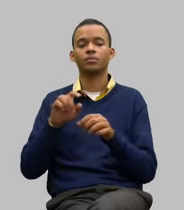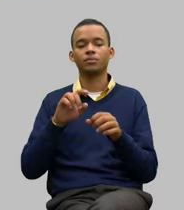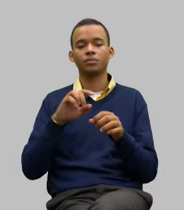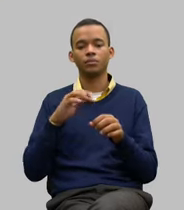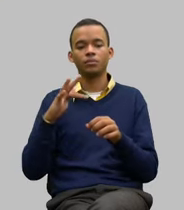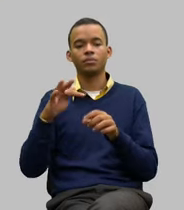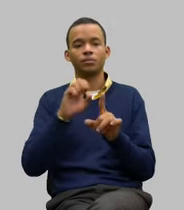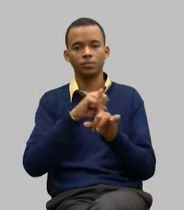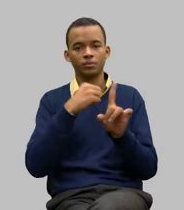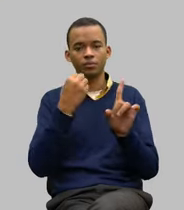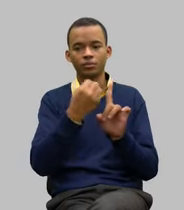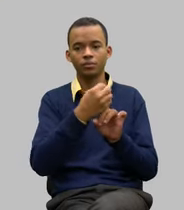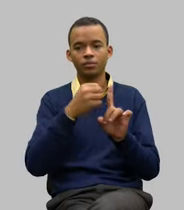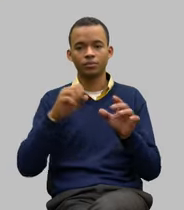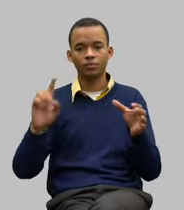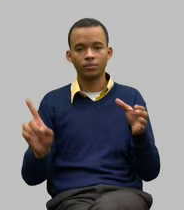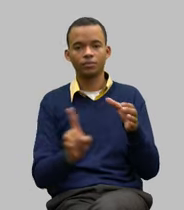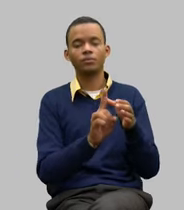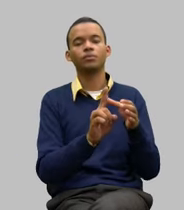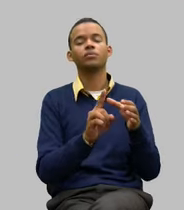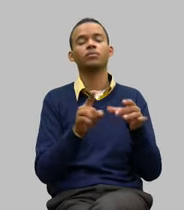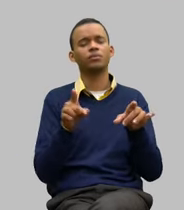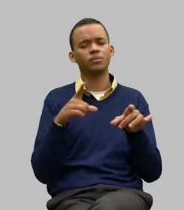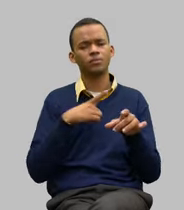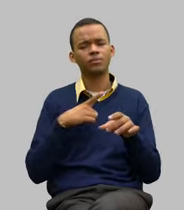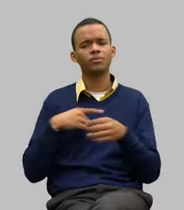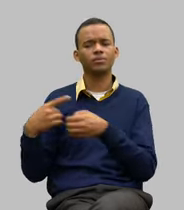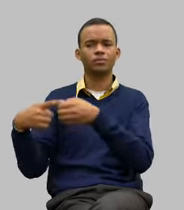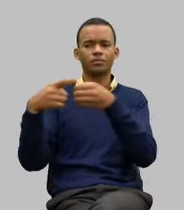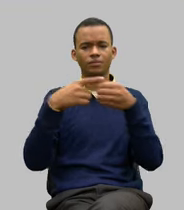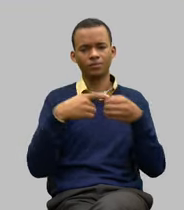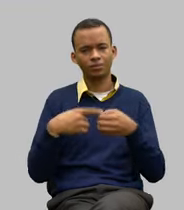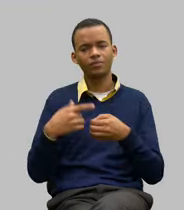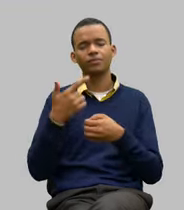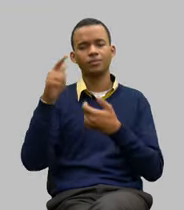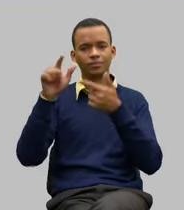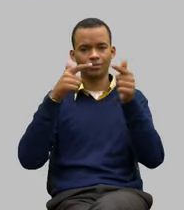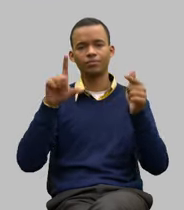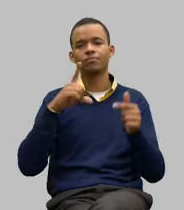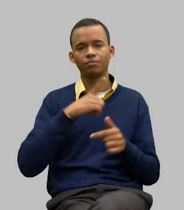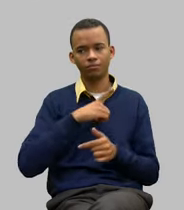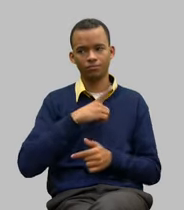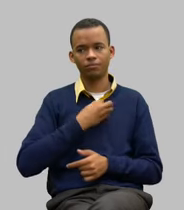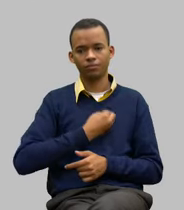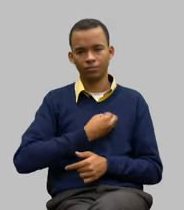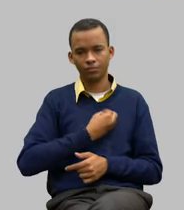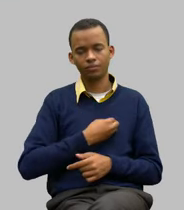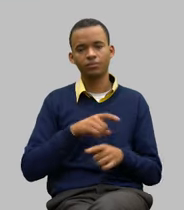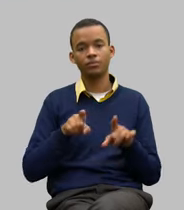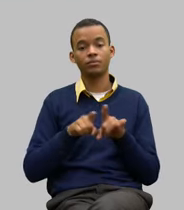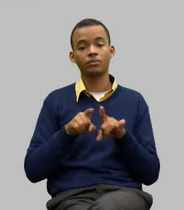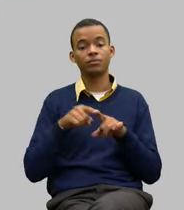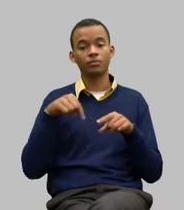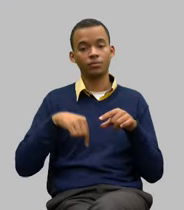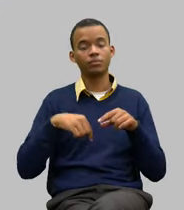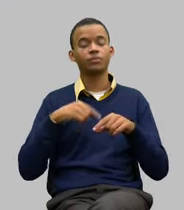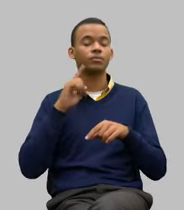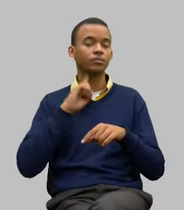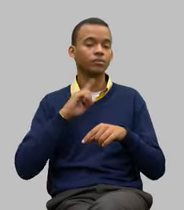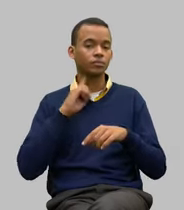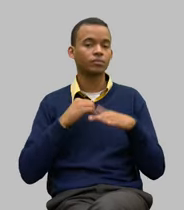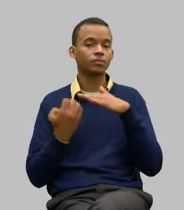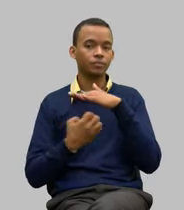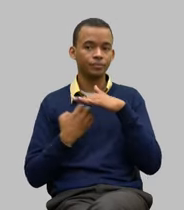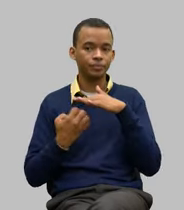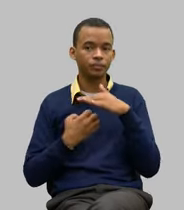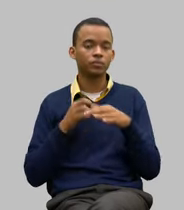lugares também na nossa região e cit quando o senhor disse que os empresários mineiros têm buscado esse público eu quero falar